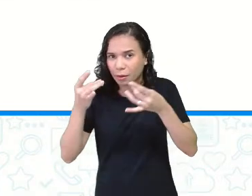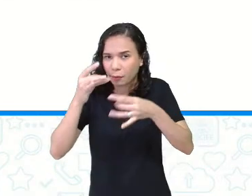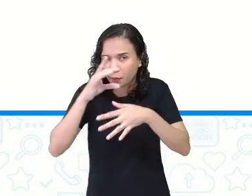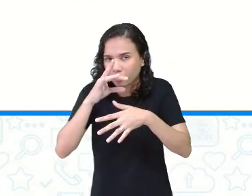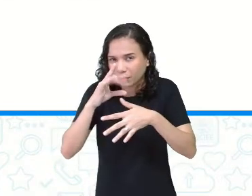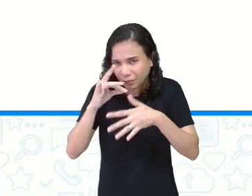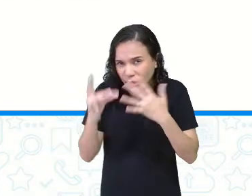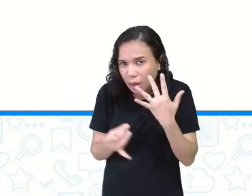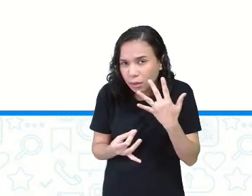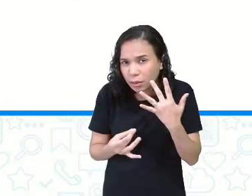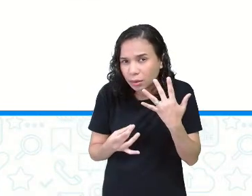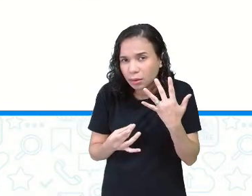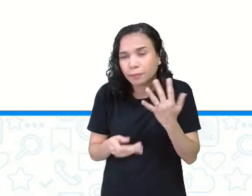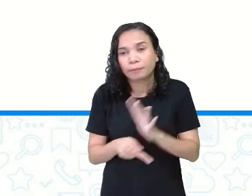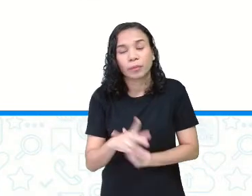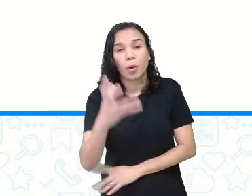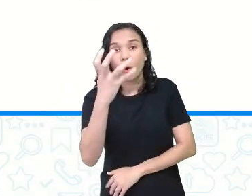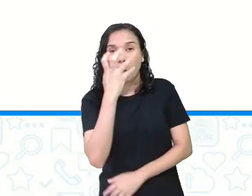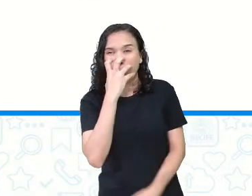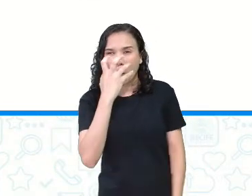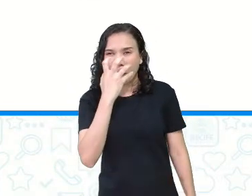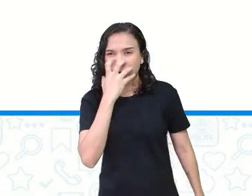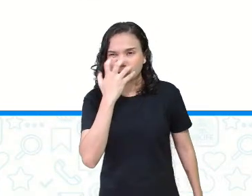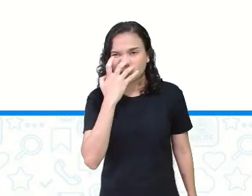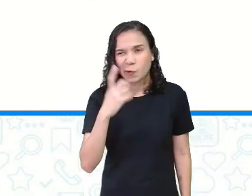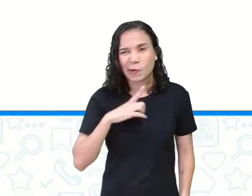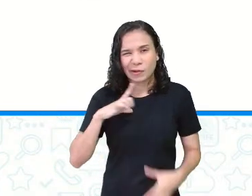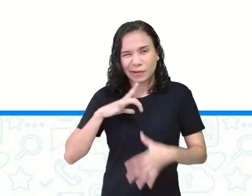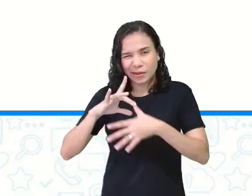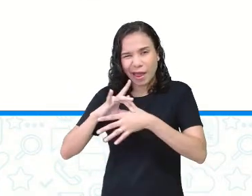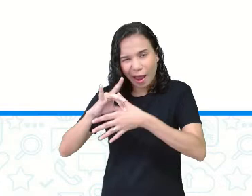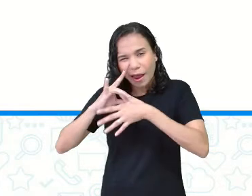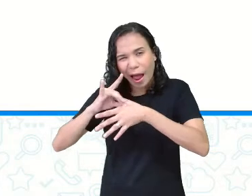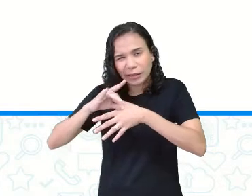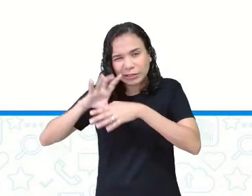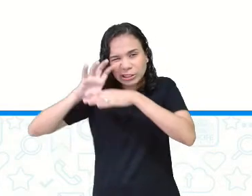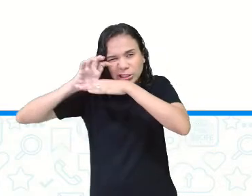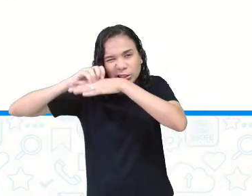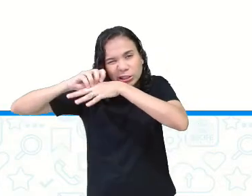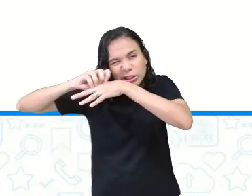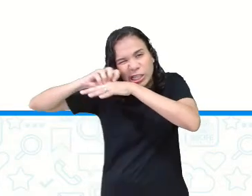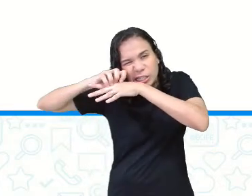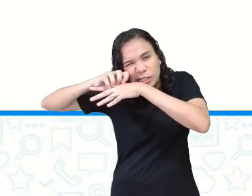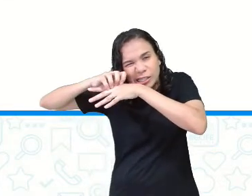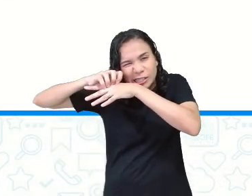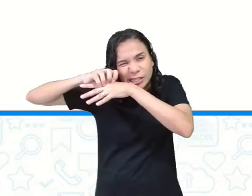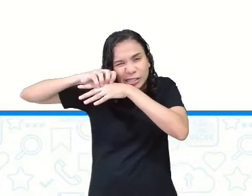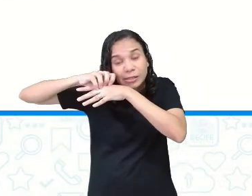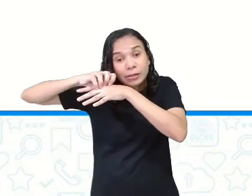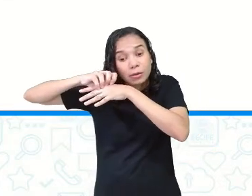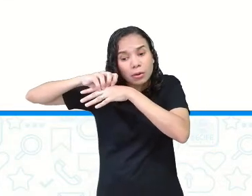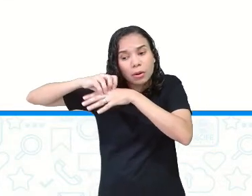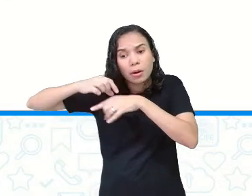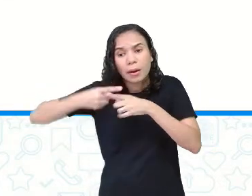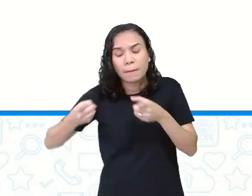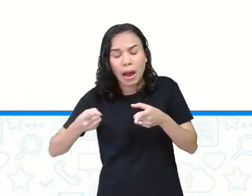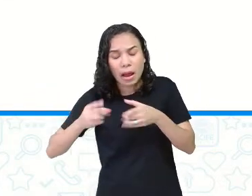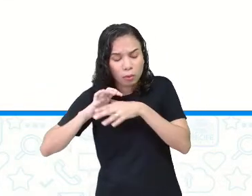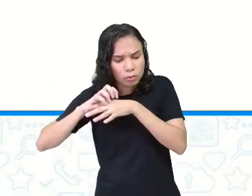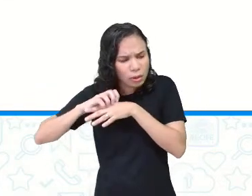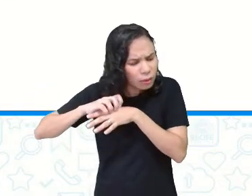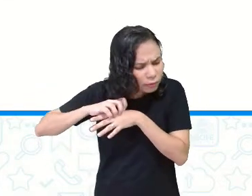detalhe? O cãozinho estava com a carne, não foi isso? Um pedaço de carne roubada na boca. Mas na hora que ele